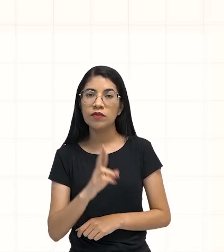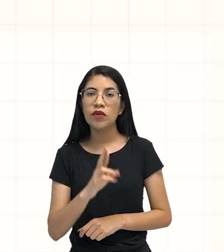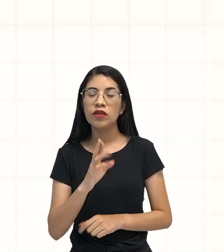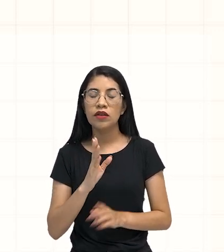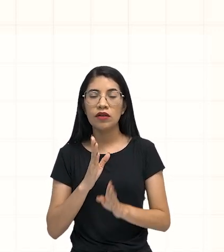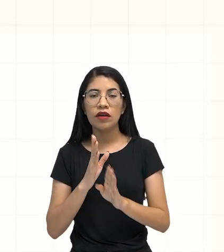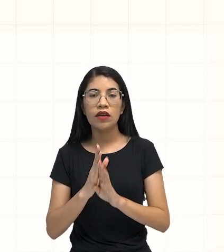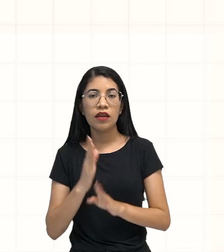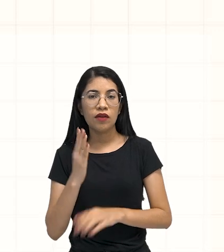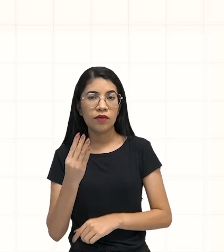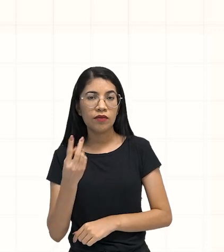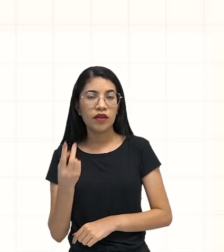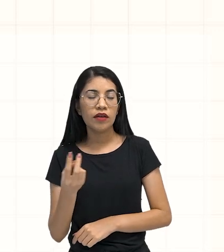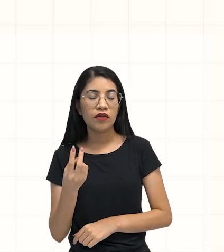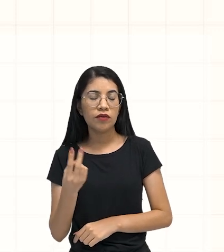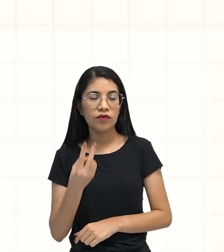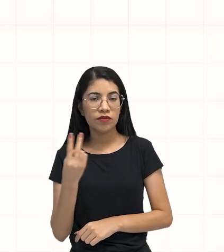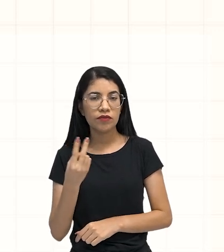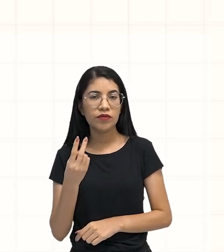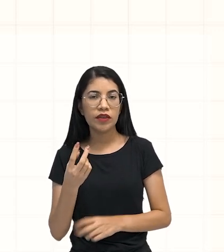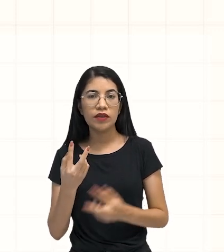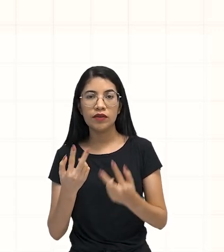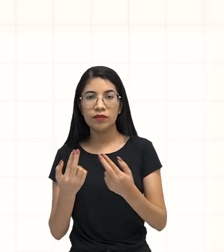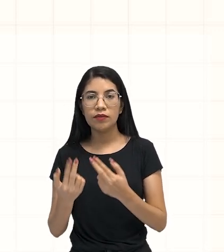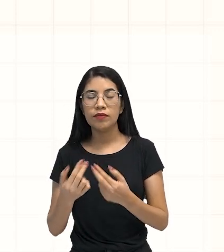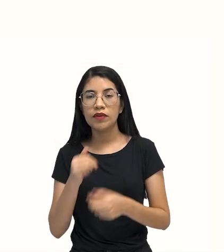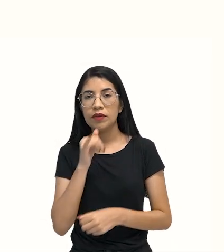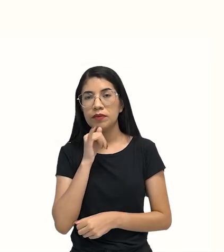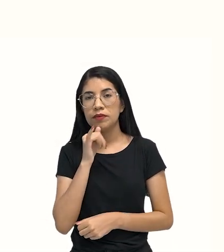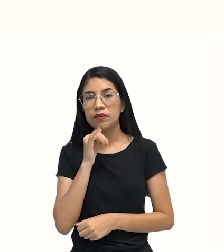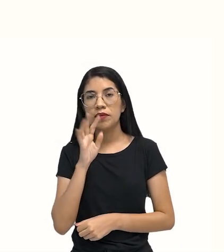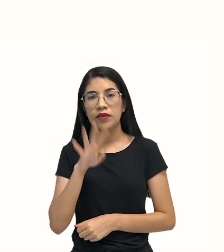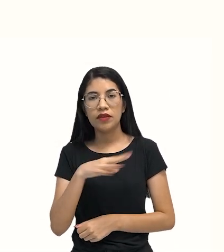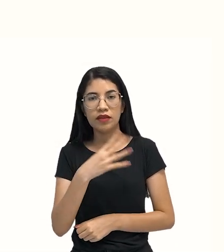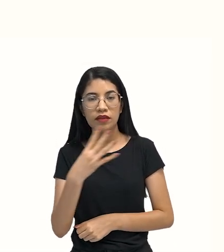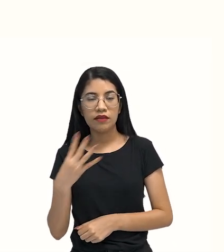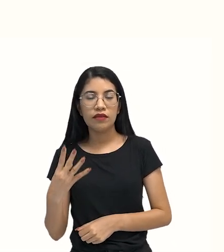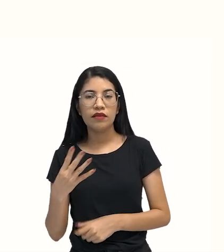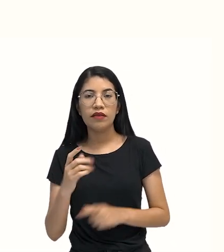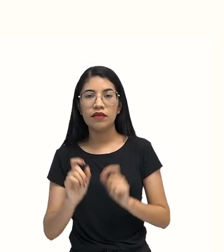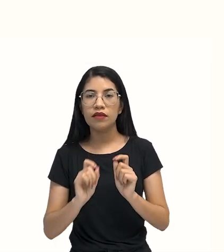ele ocorreu, tá? Então veja, nesse caso aqui da nossa tabela,